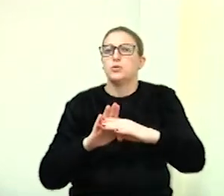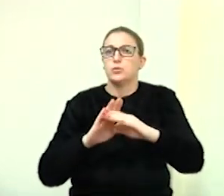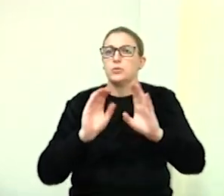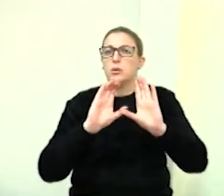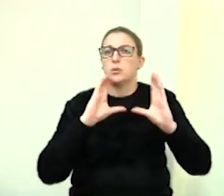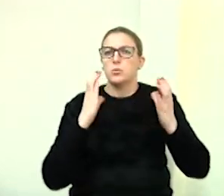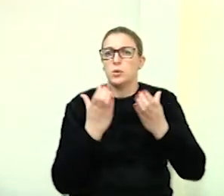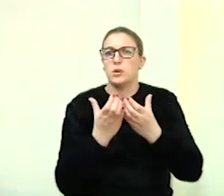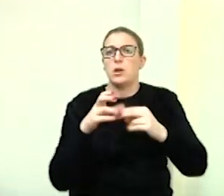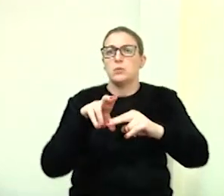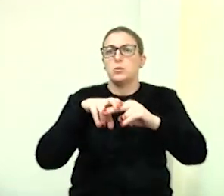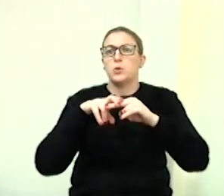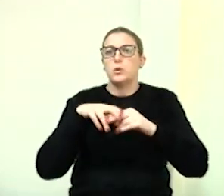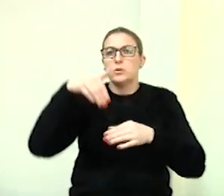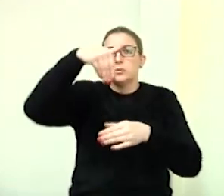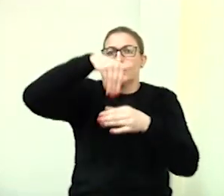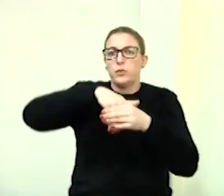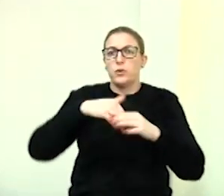favorável aos requerimentos.